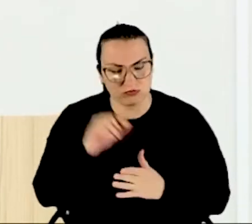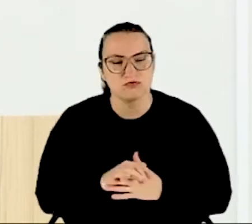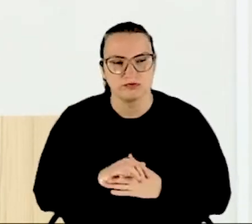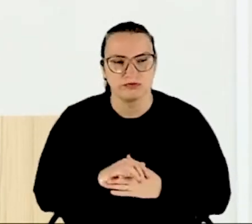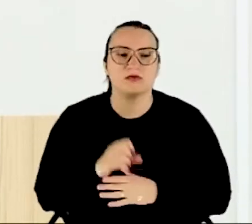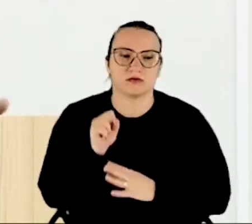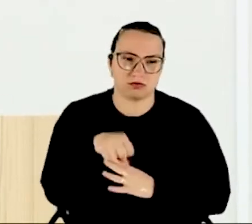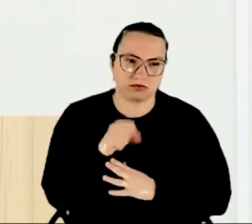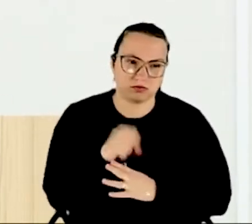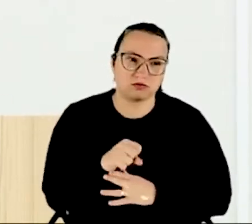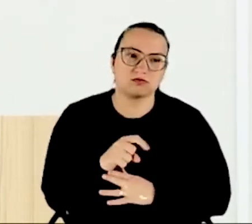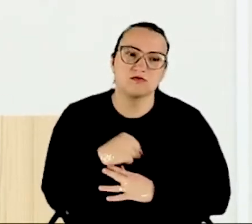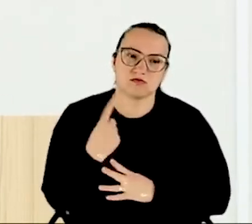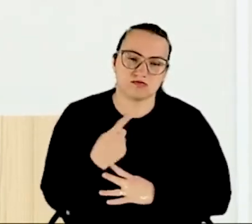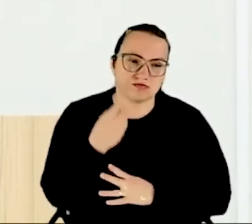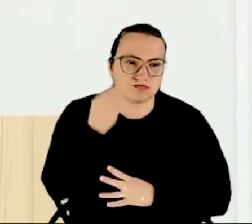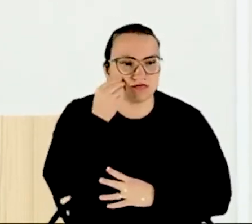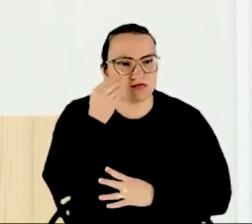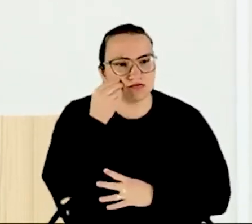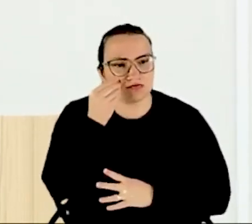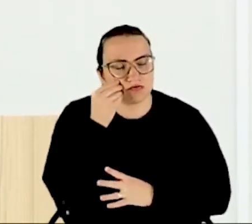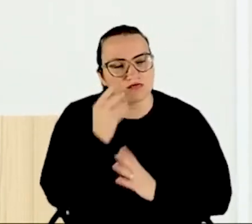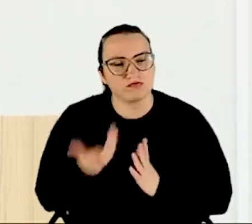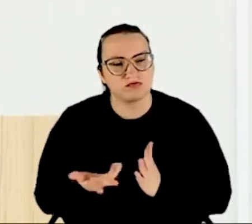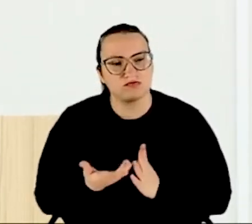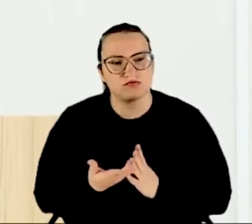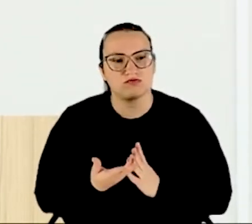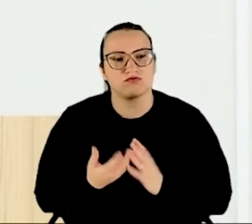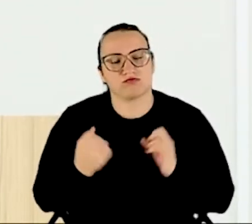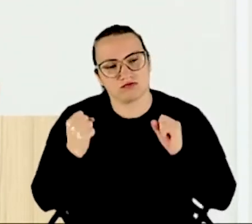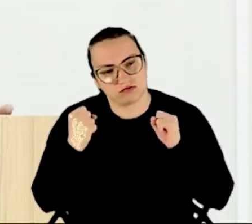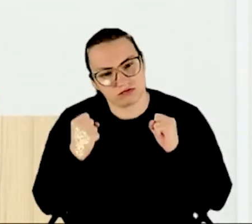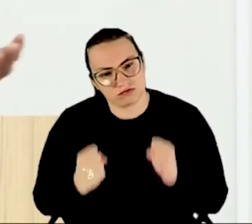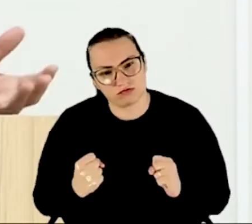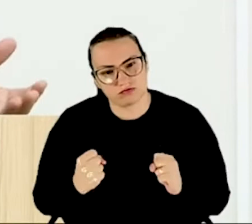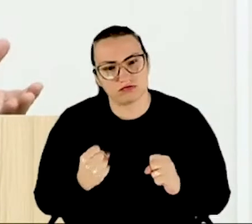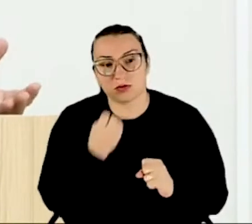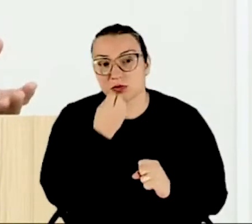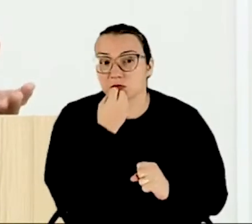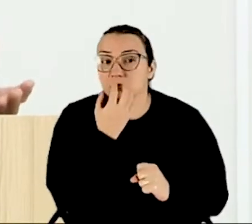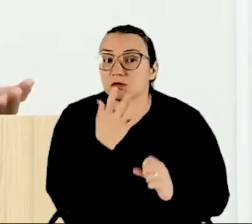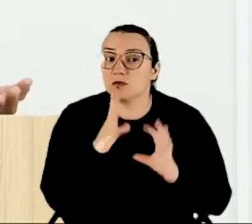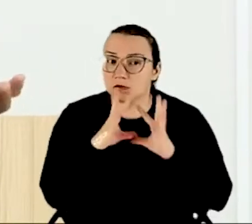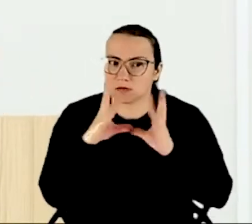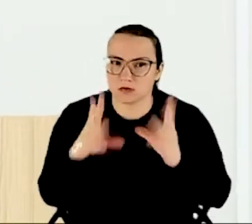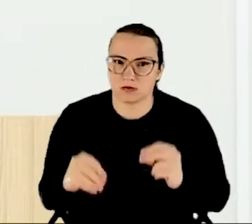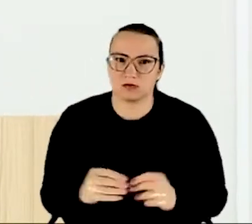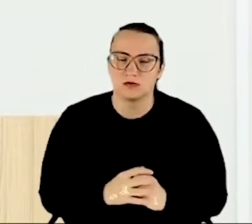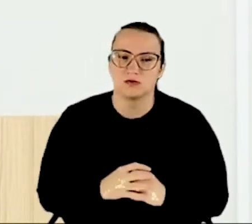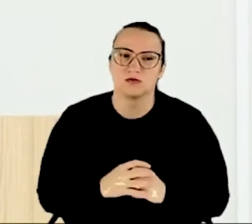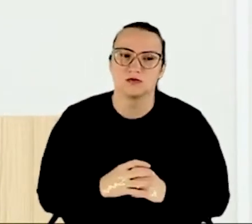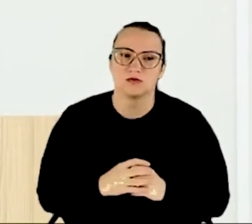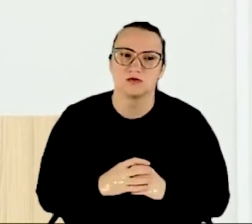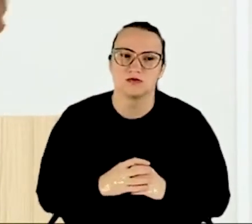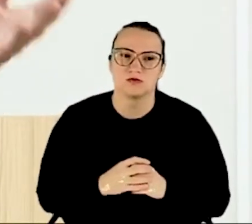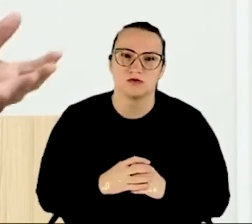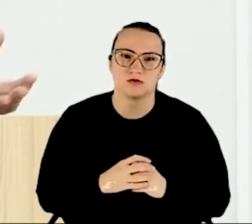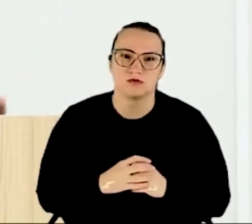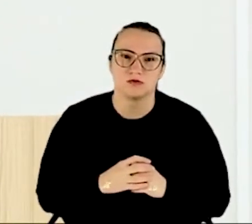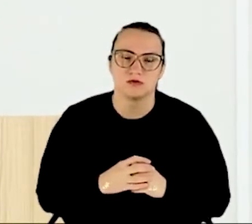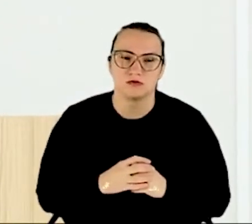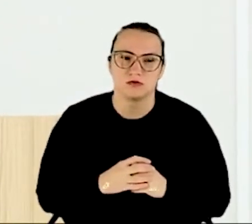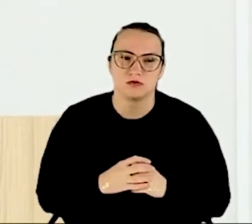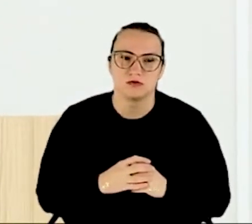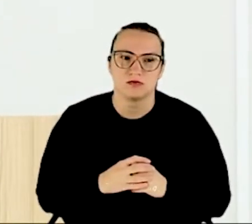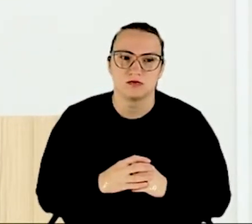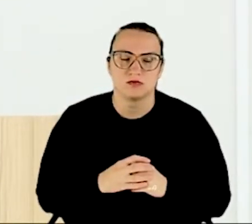sim, e a gente achar um meio aí que possa ser bom por todos os lados, que seja bom para o comércio, para a